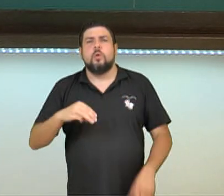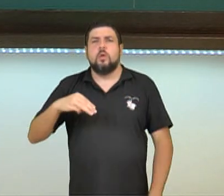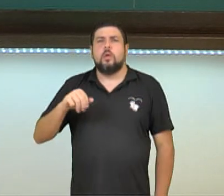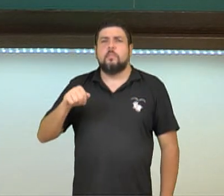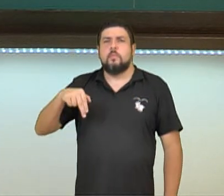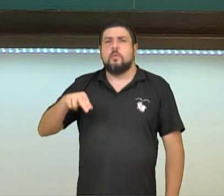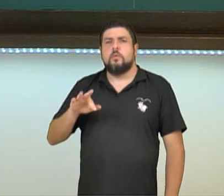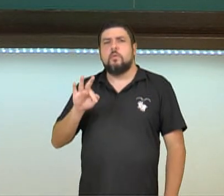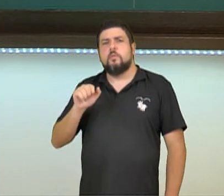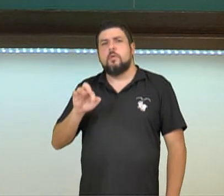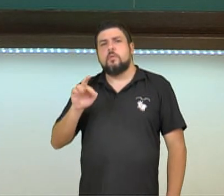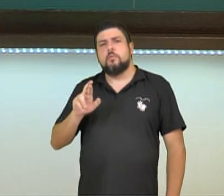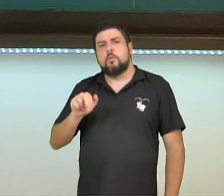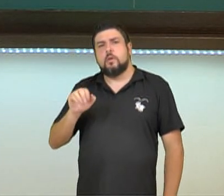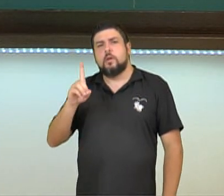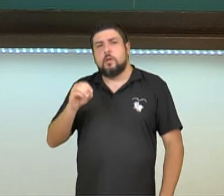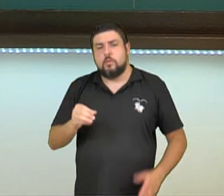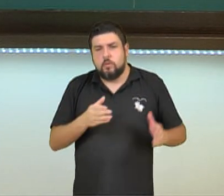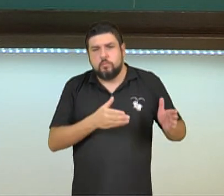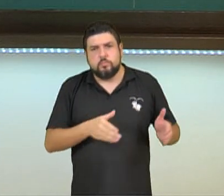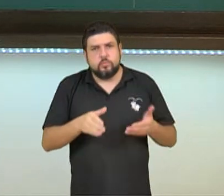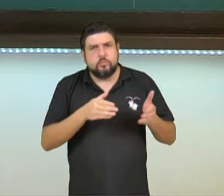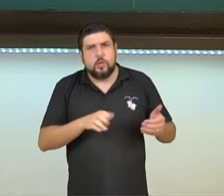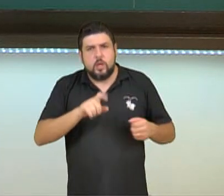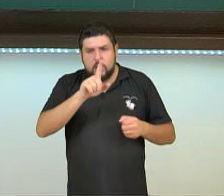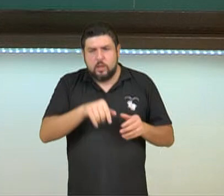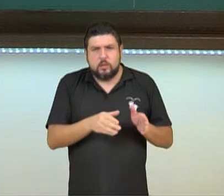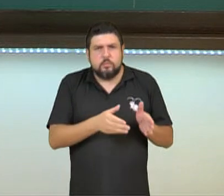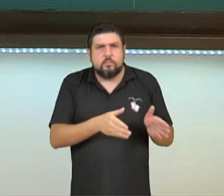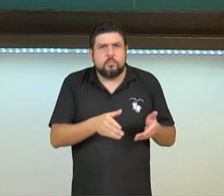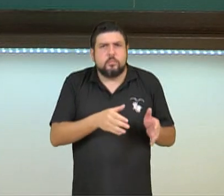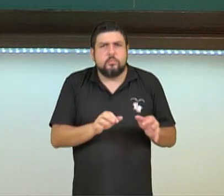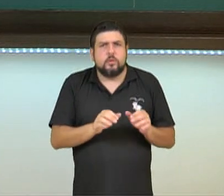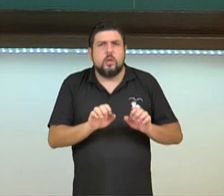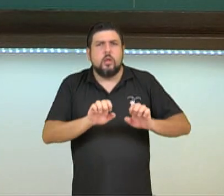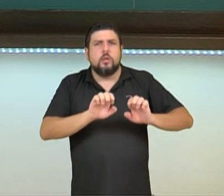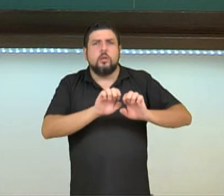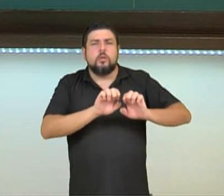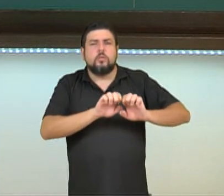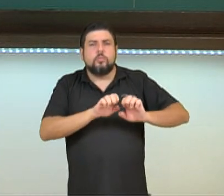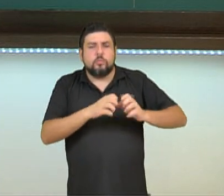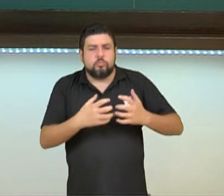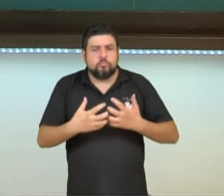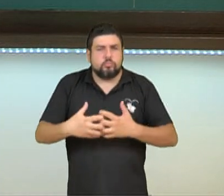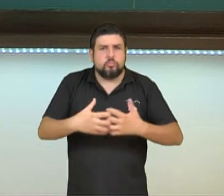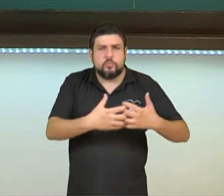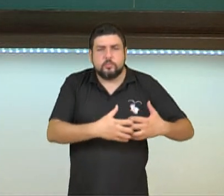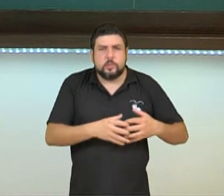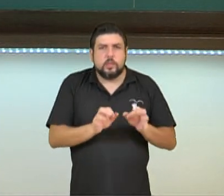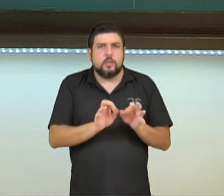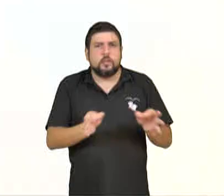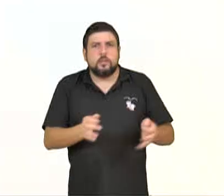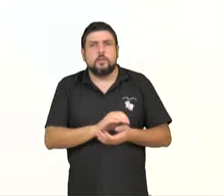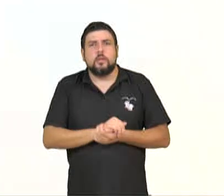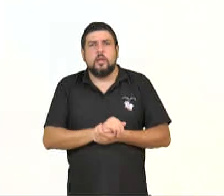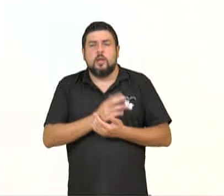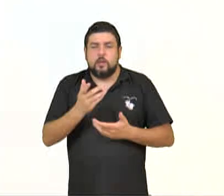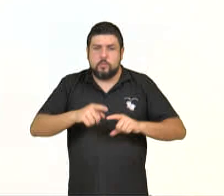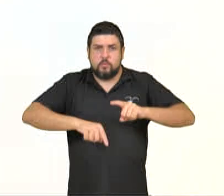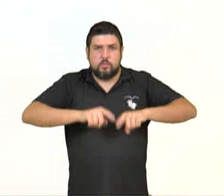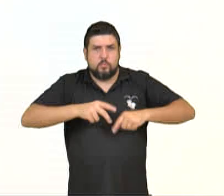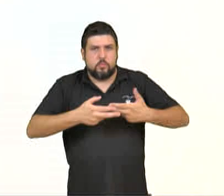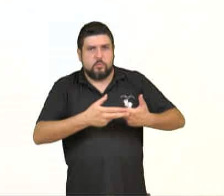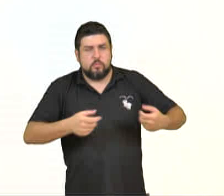produto simples, baseado em pequena produção de estrutura de maquinário. Nele, logicamente, nós vamos ter